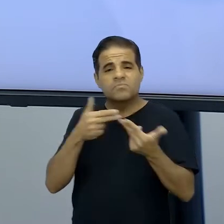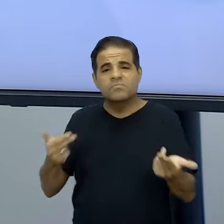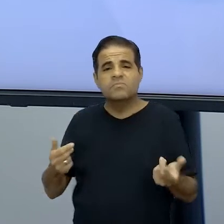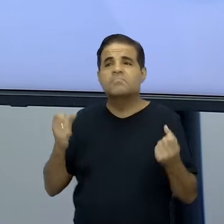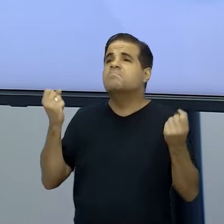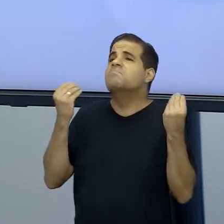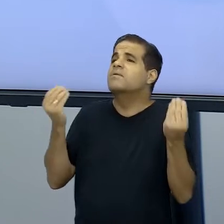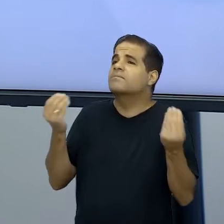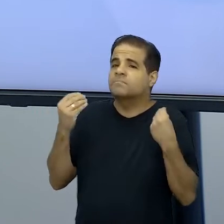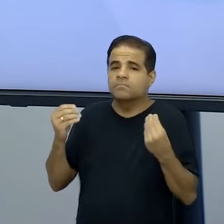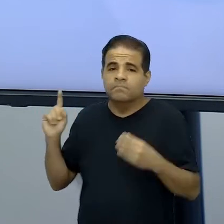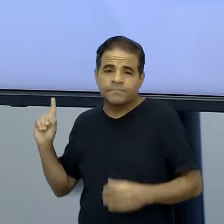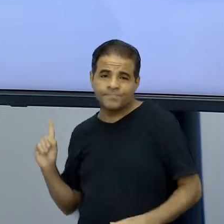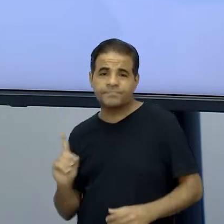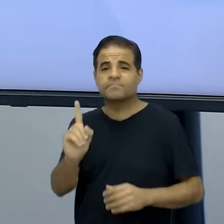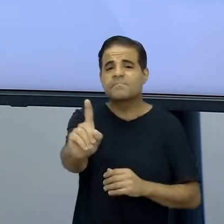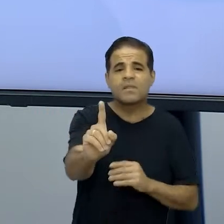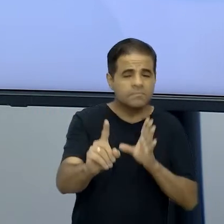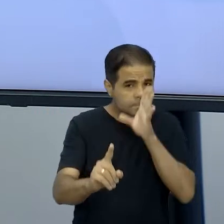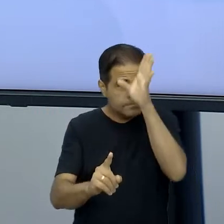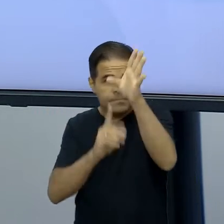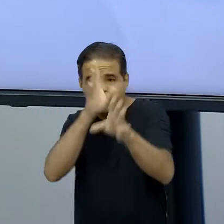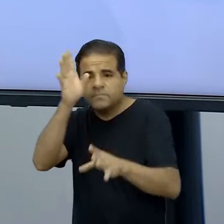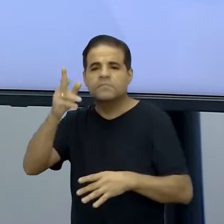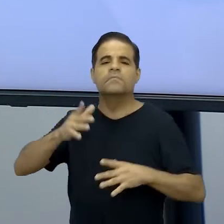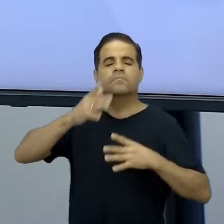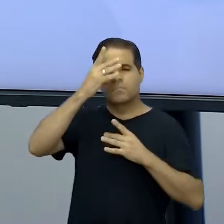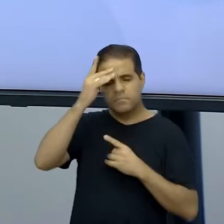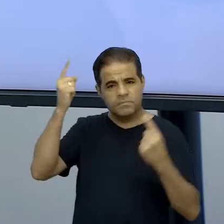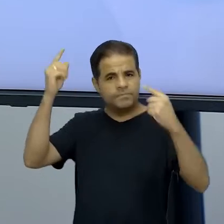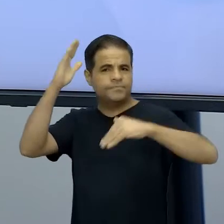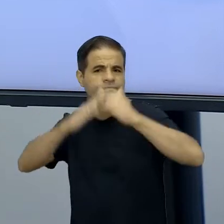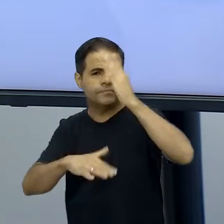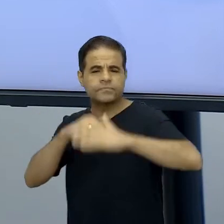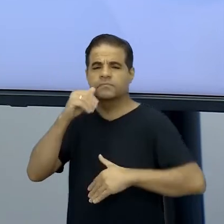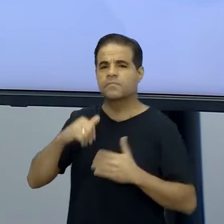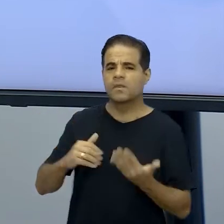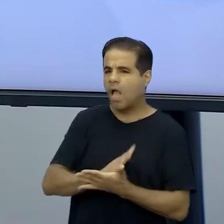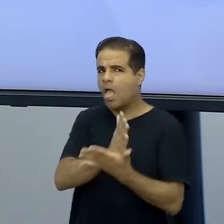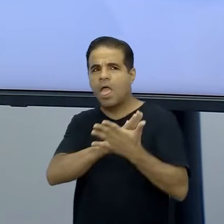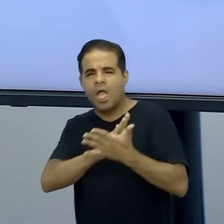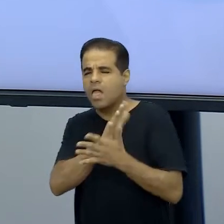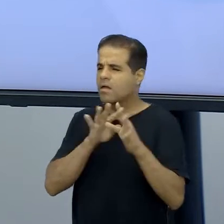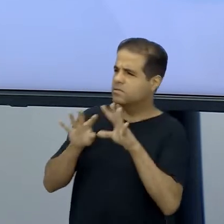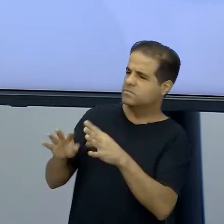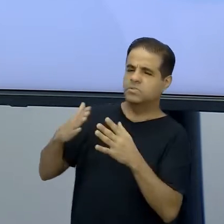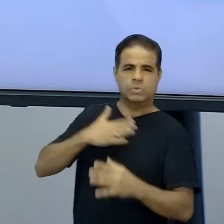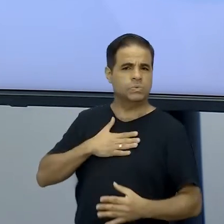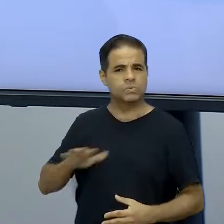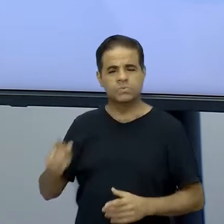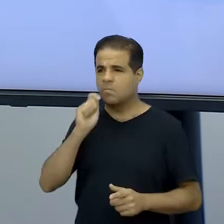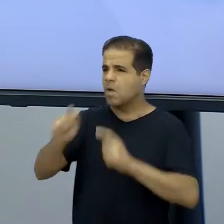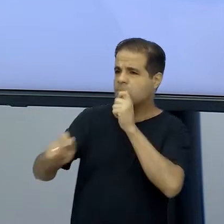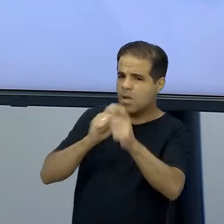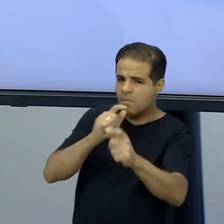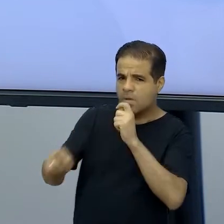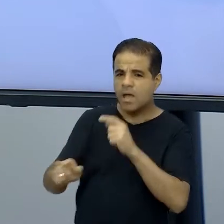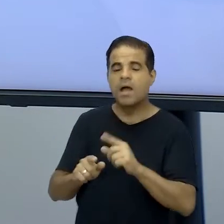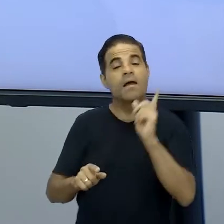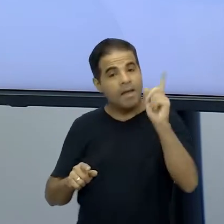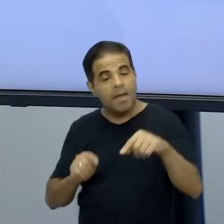que o artista foi fazer essa performance ou essa obra de arte que incomoda tanto? Exatamente por isso, para fazer com que as